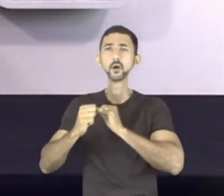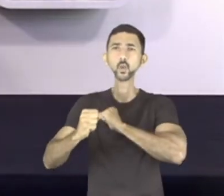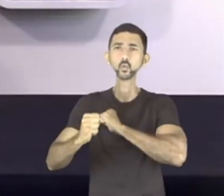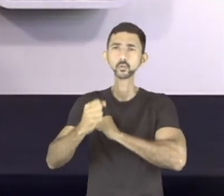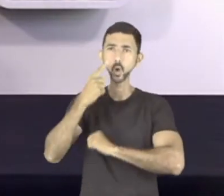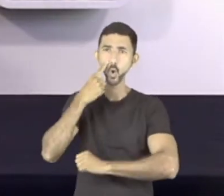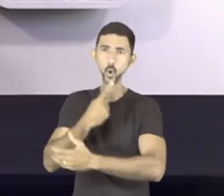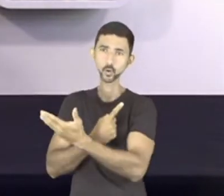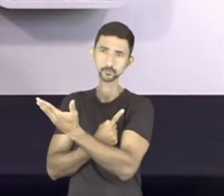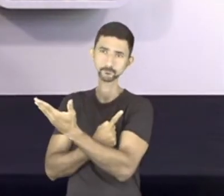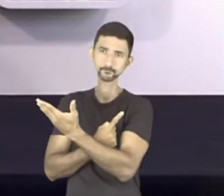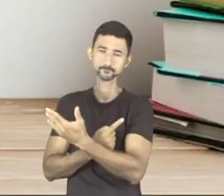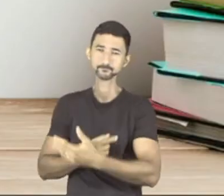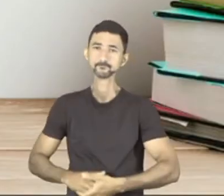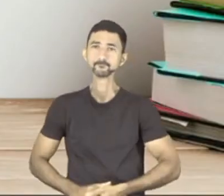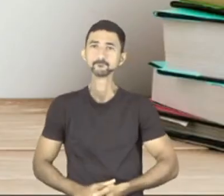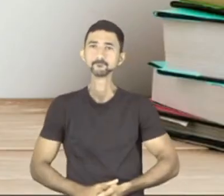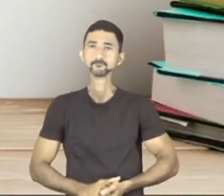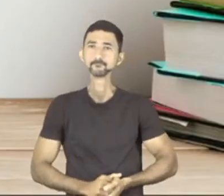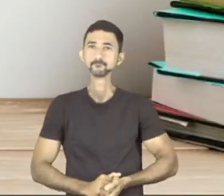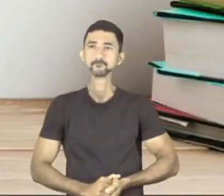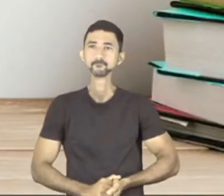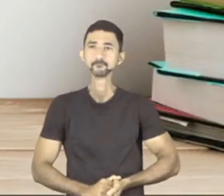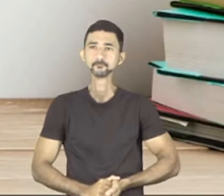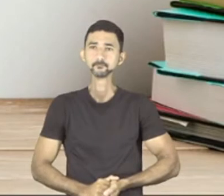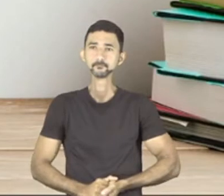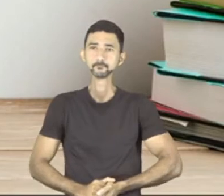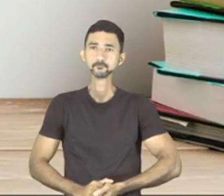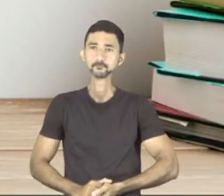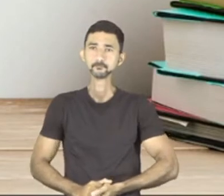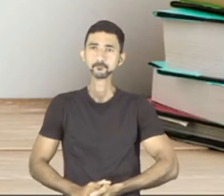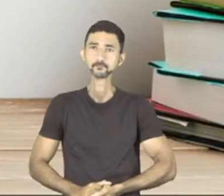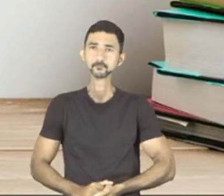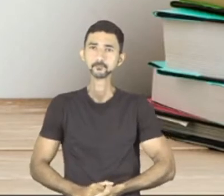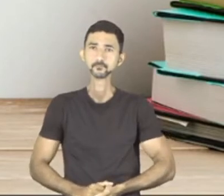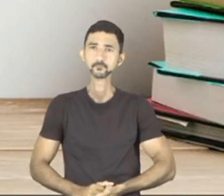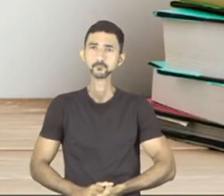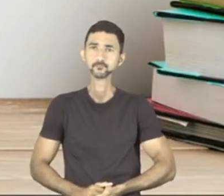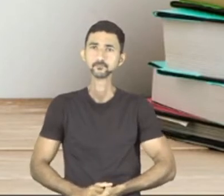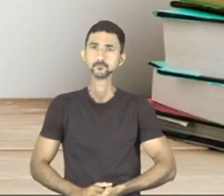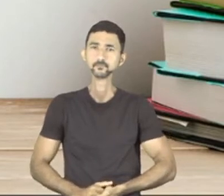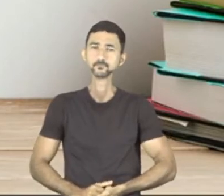Taekwondo? Volta lá para a imagem. Vamos falar um pouquinho mais da luta.